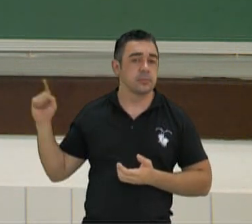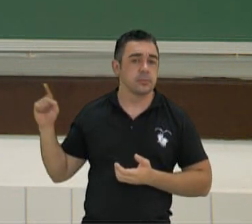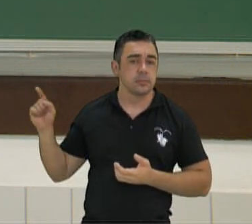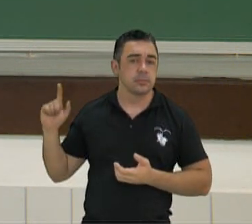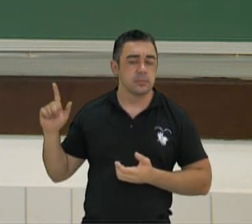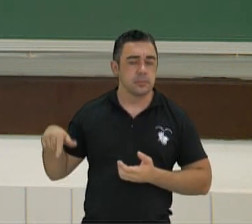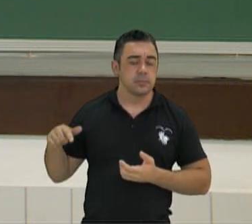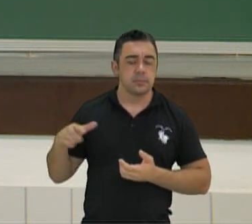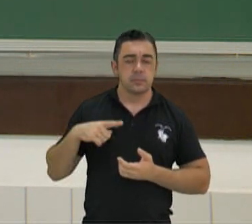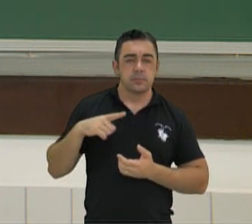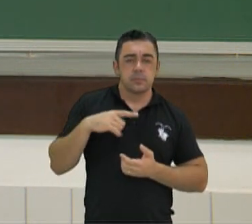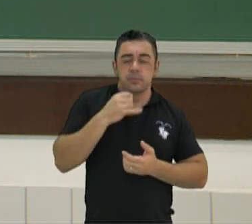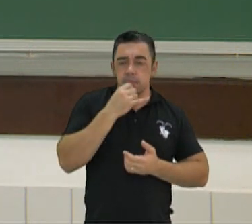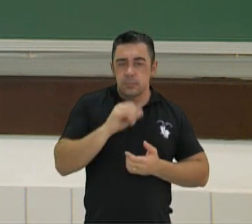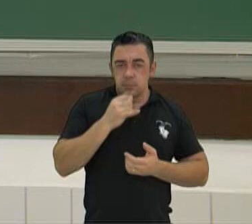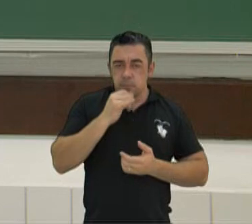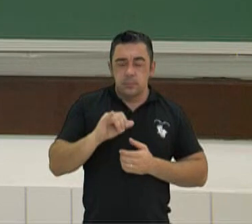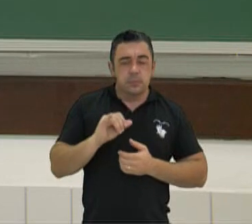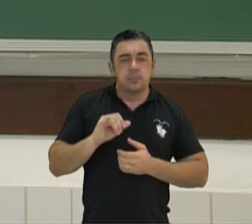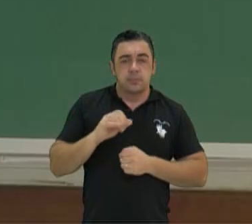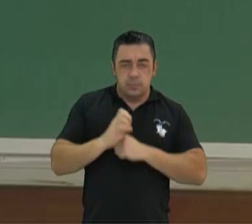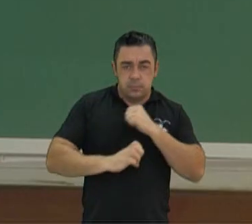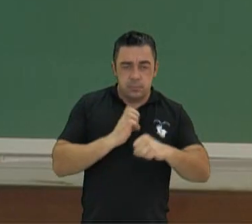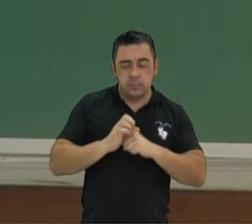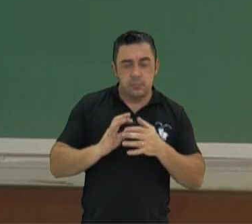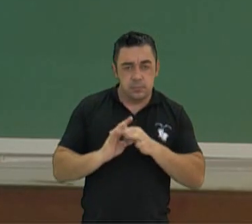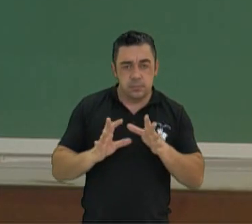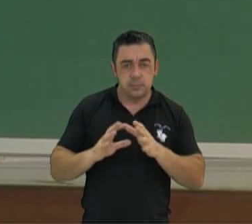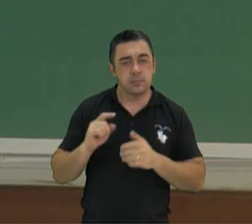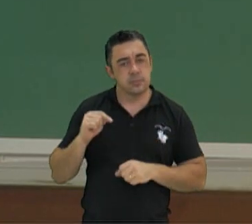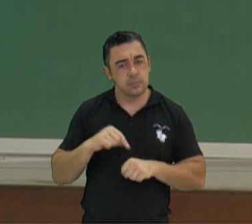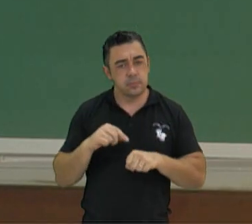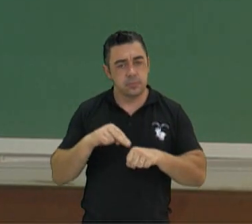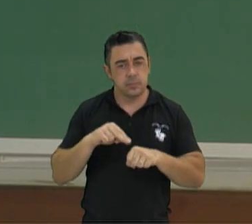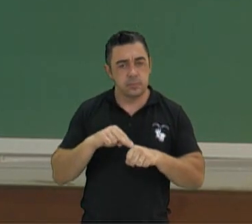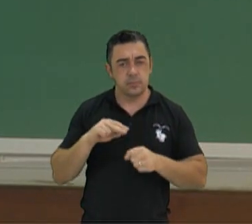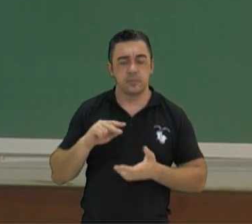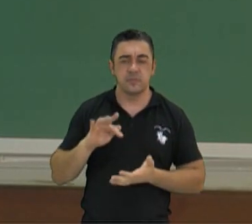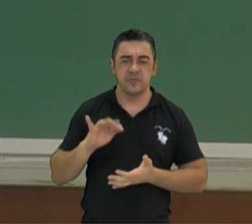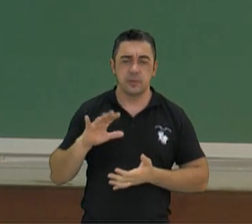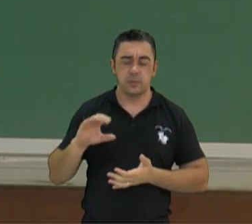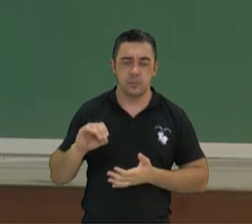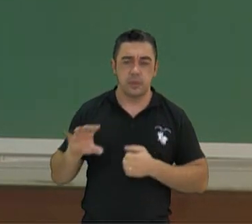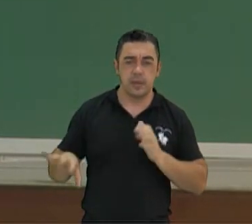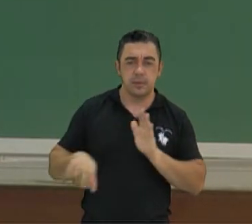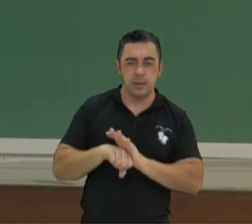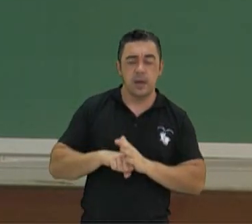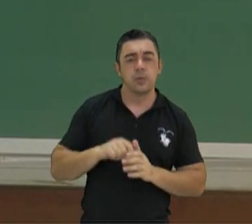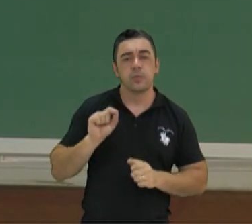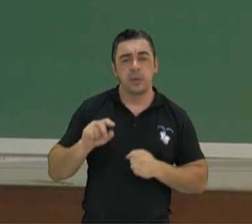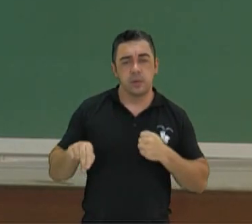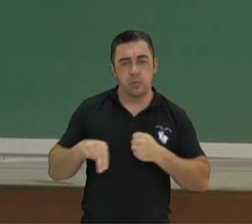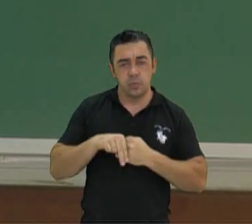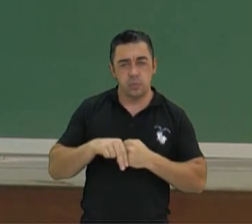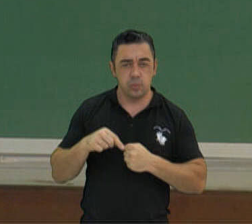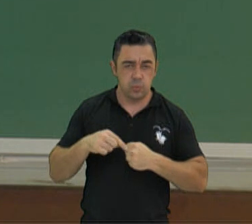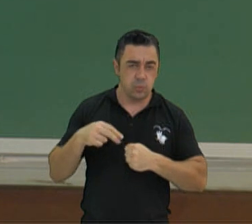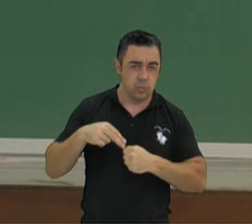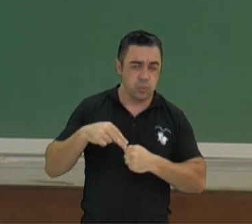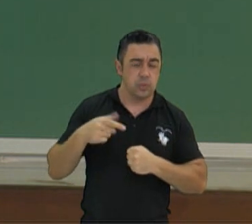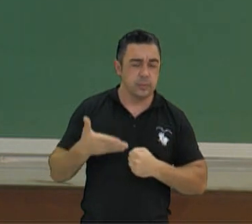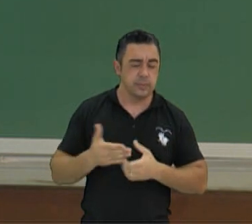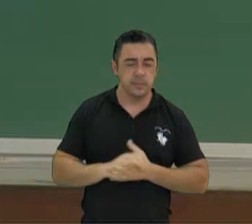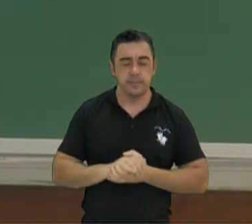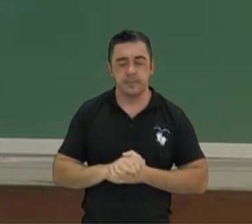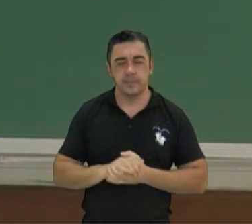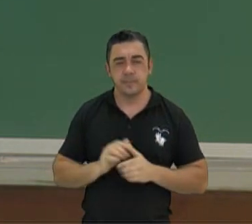tem elétrons livres. Então, ele é nucleofílico, ele atrai núcleo. Então, o que acontece?